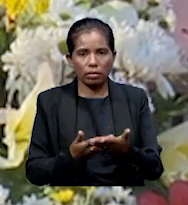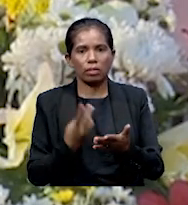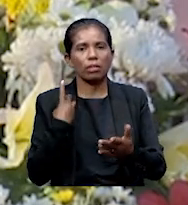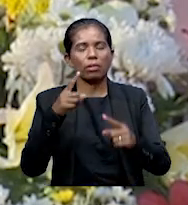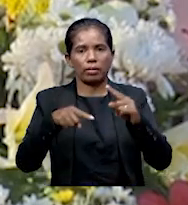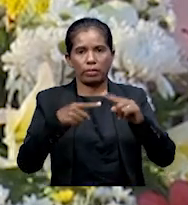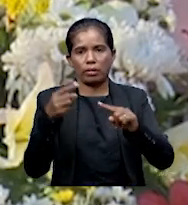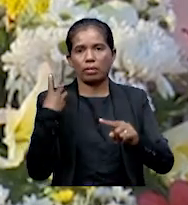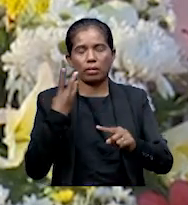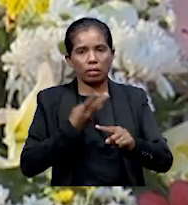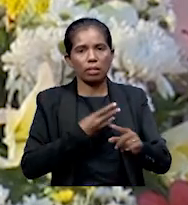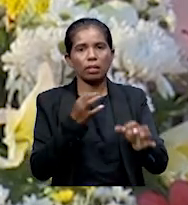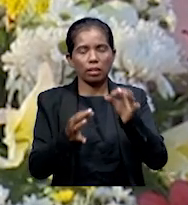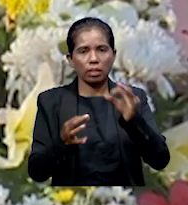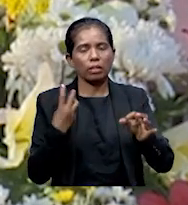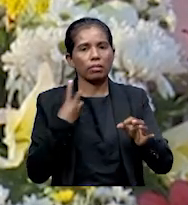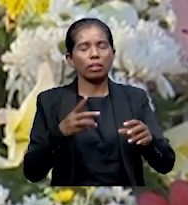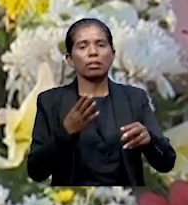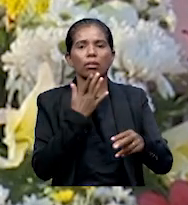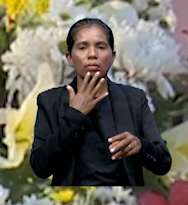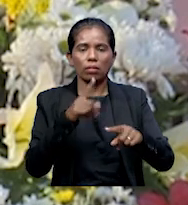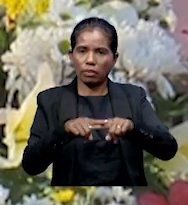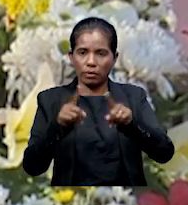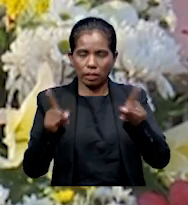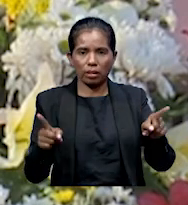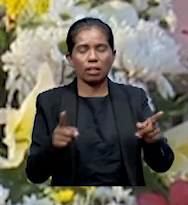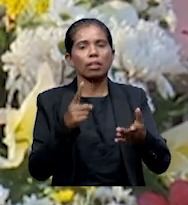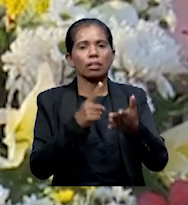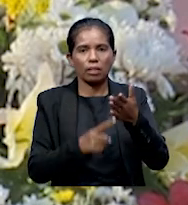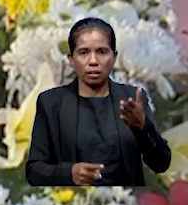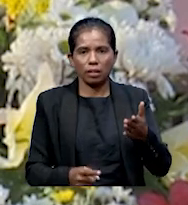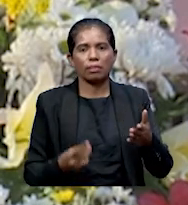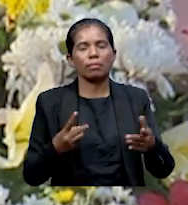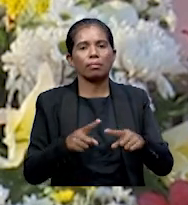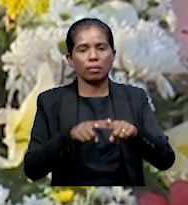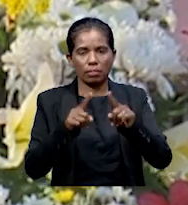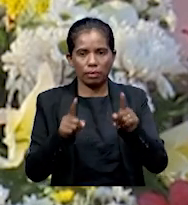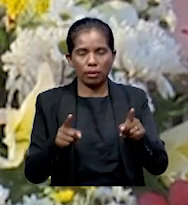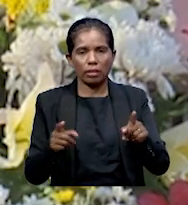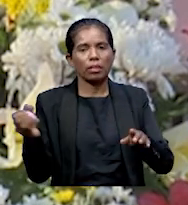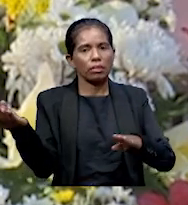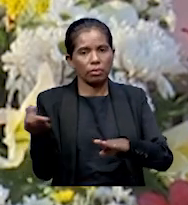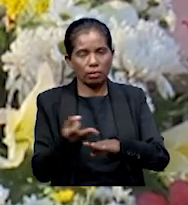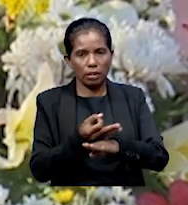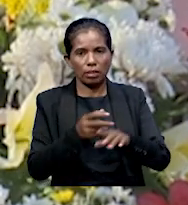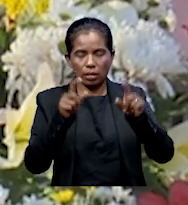ita maski kor lahanesan kasaida de mai bed dokumentu dan etengi